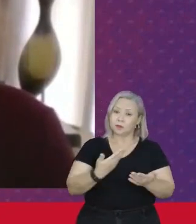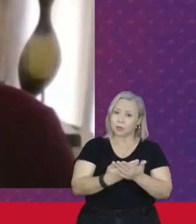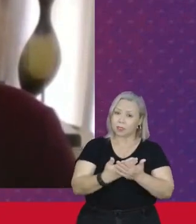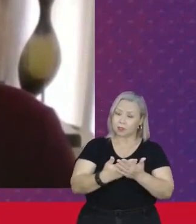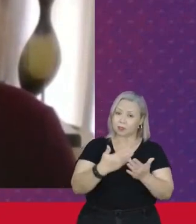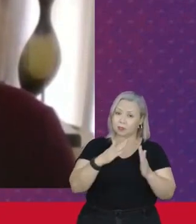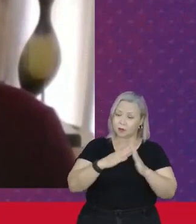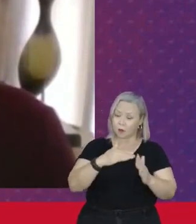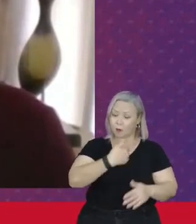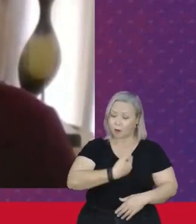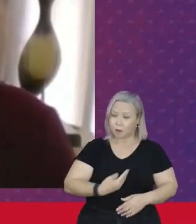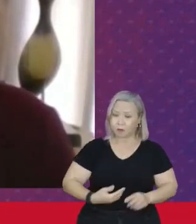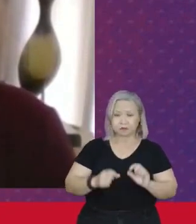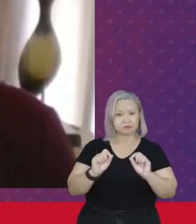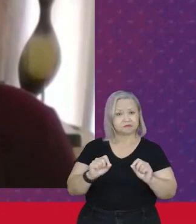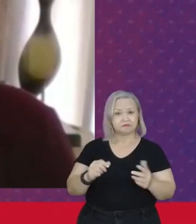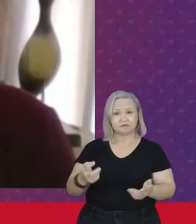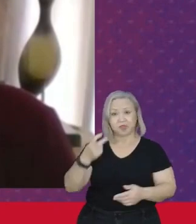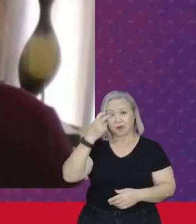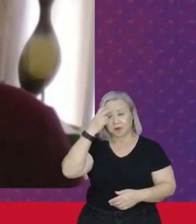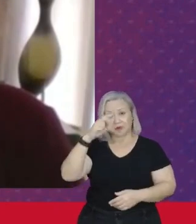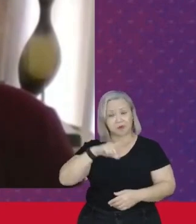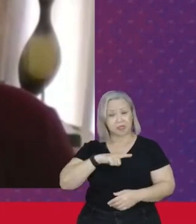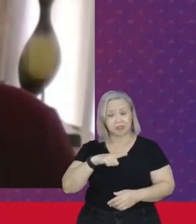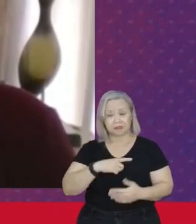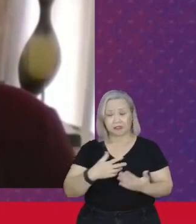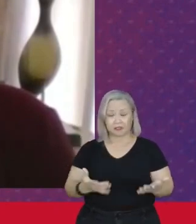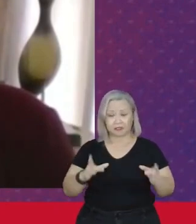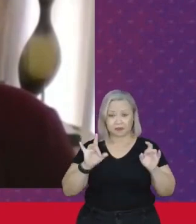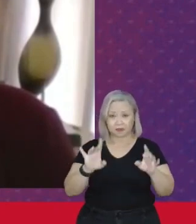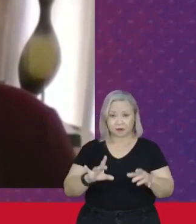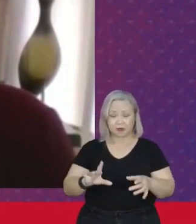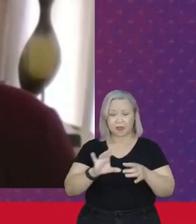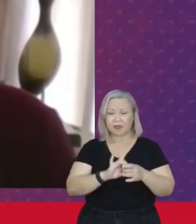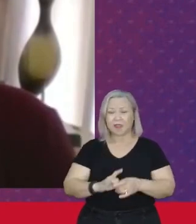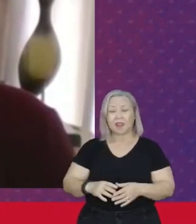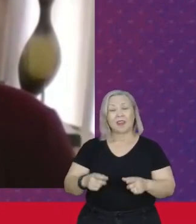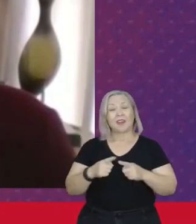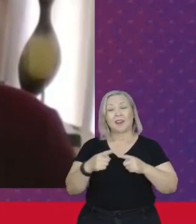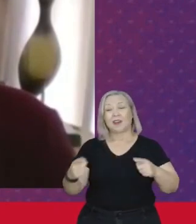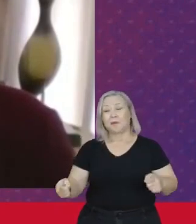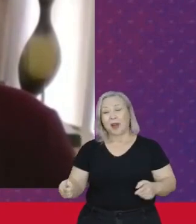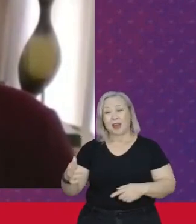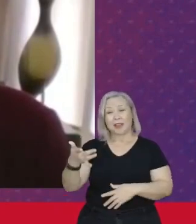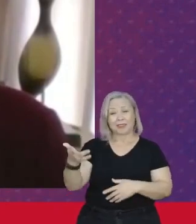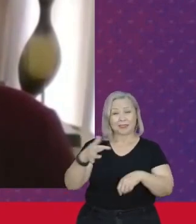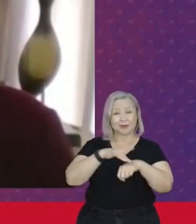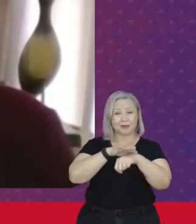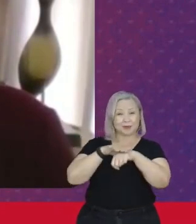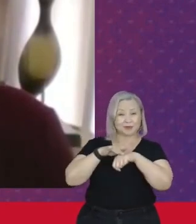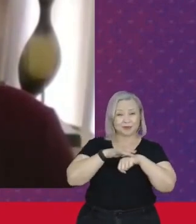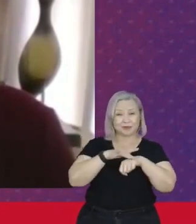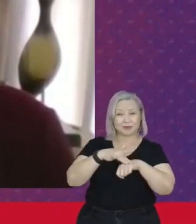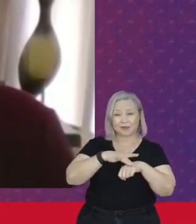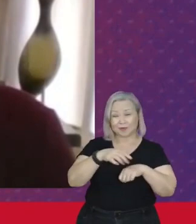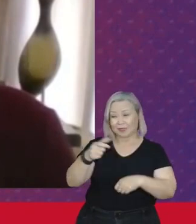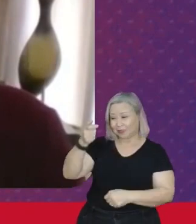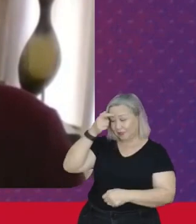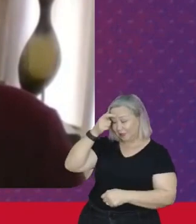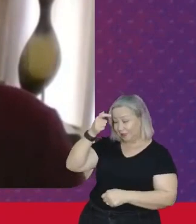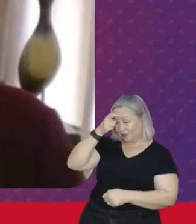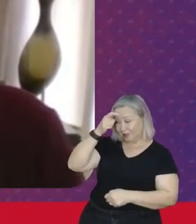único equipamento cultural. Mantivemos o vínculo, mas o adoecimento mental que atingiu as professoras foi